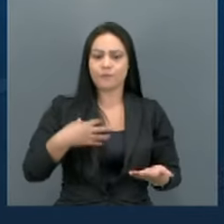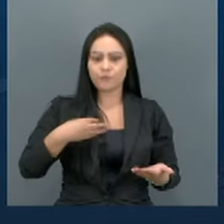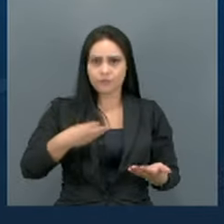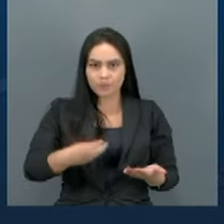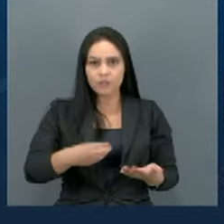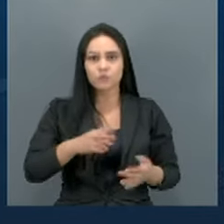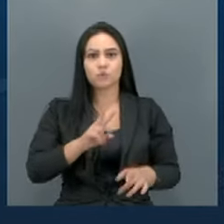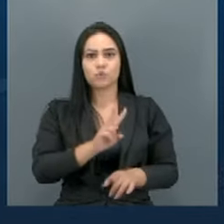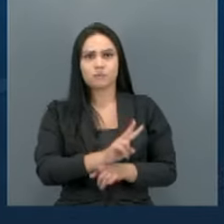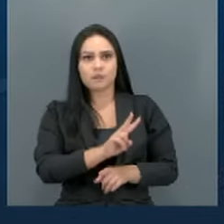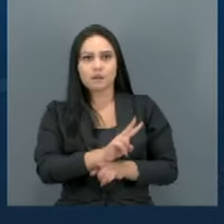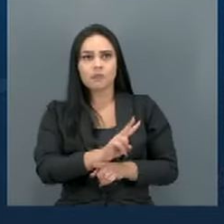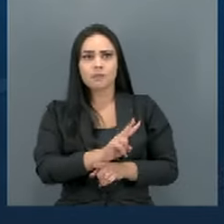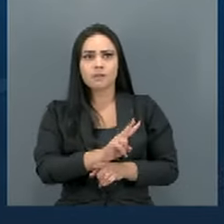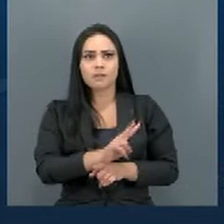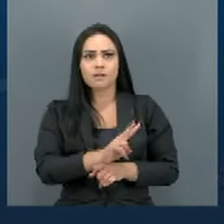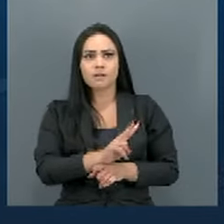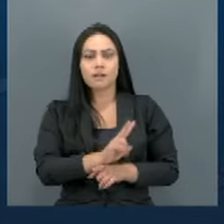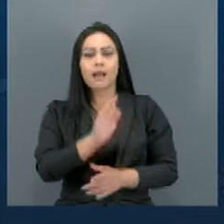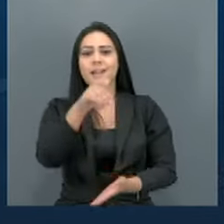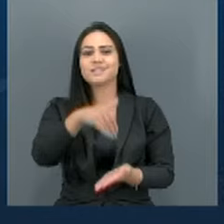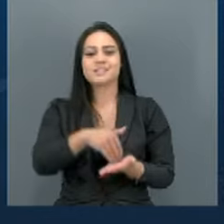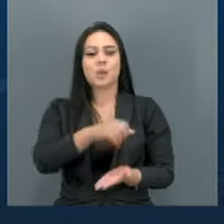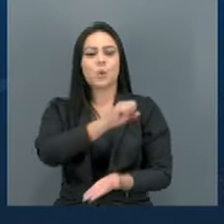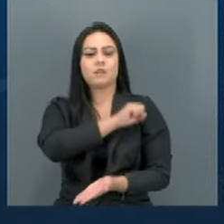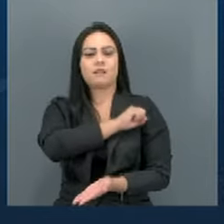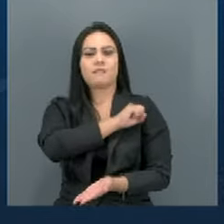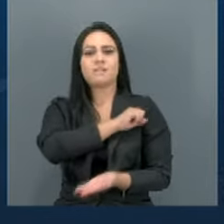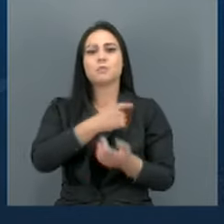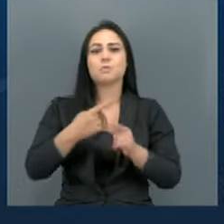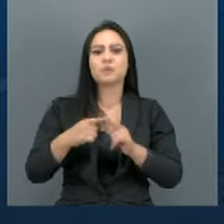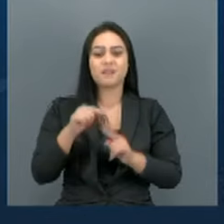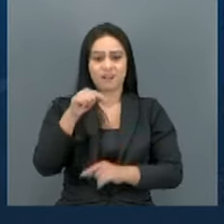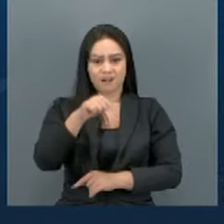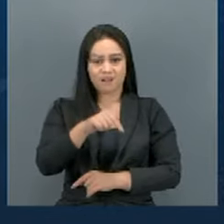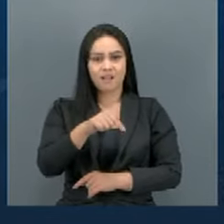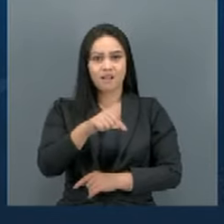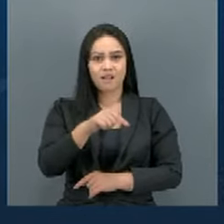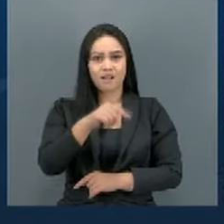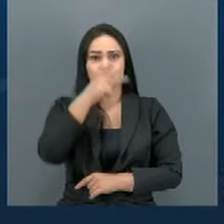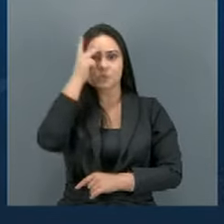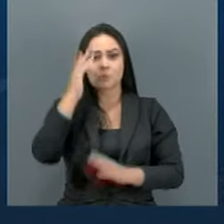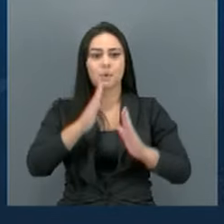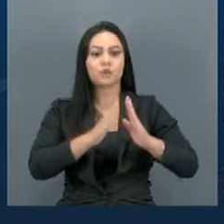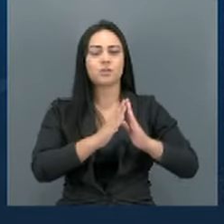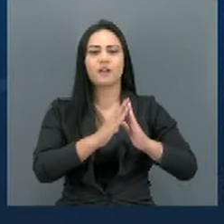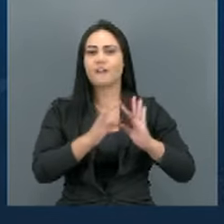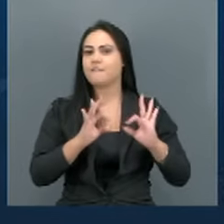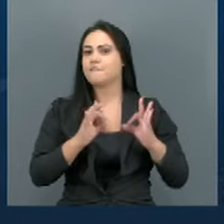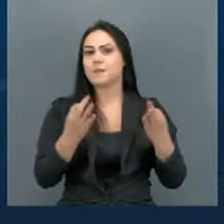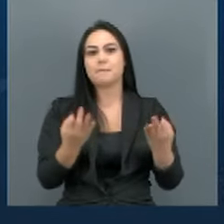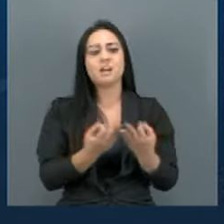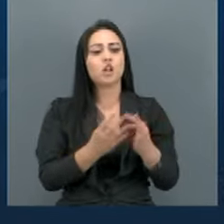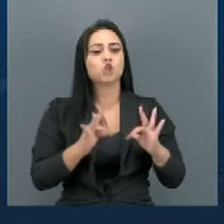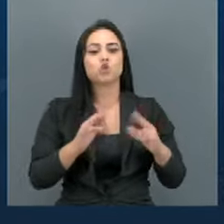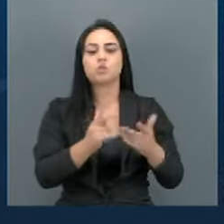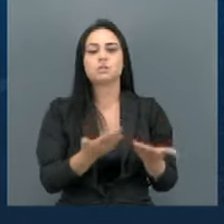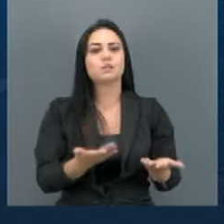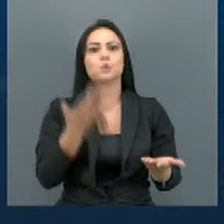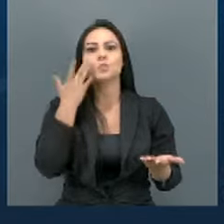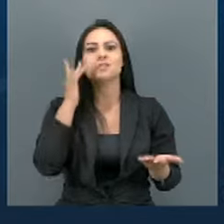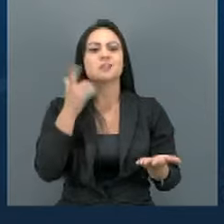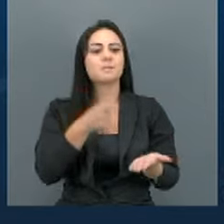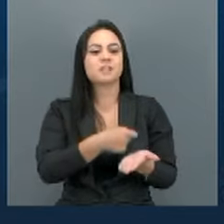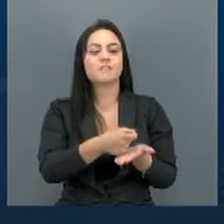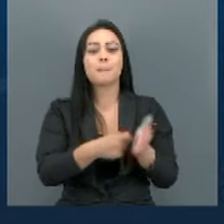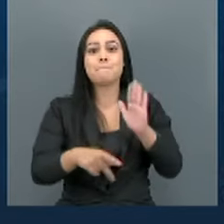pelo menos até a oitava série, porque lá tem moradores que a família inteira não sabe falar, não sabe escrever o próprio nome.